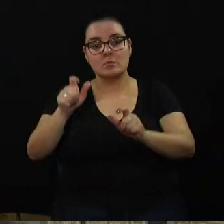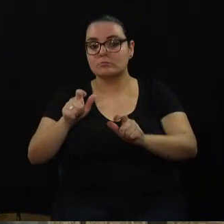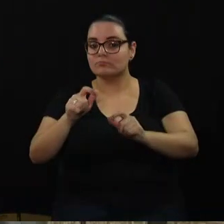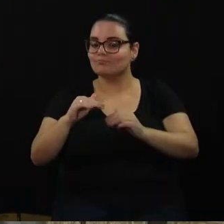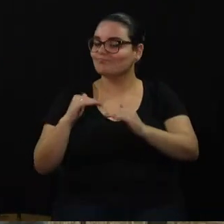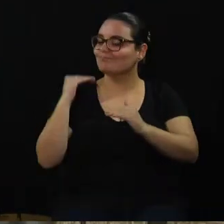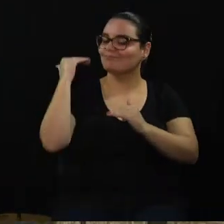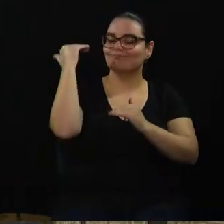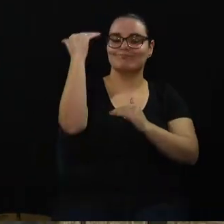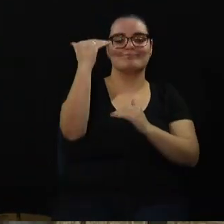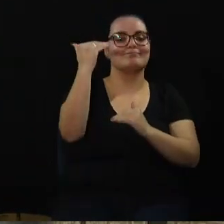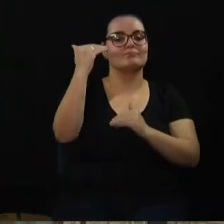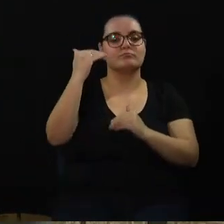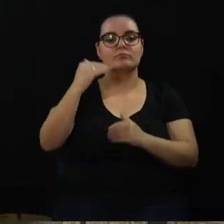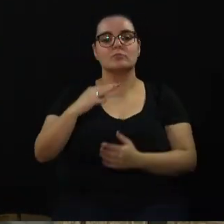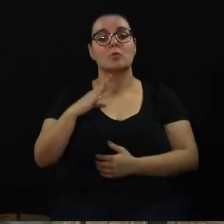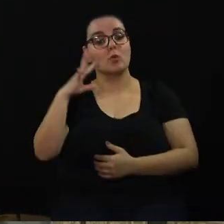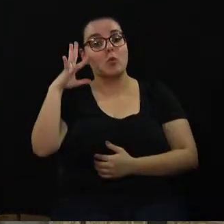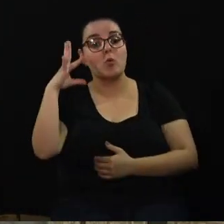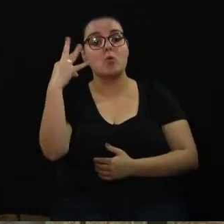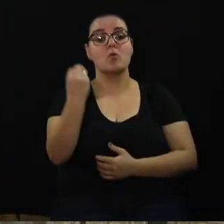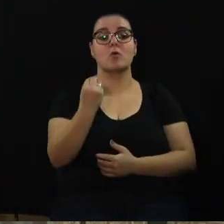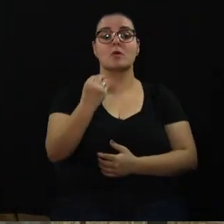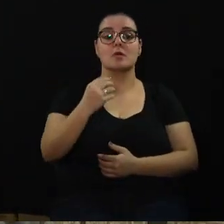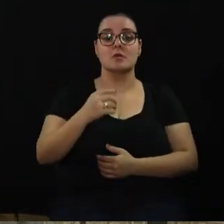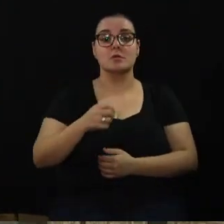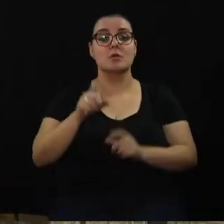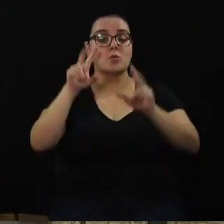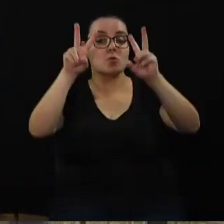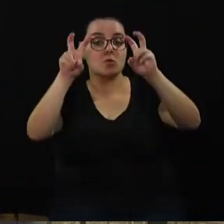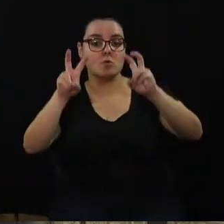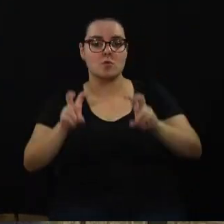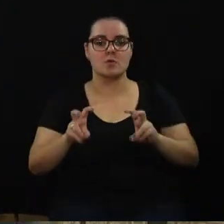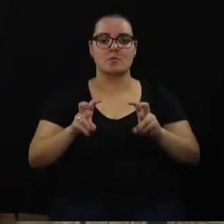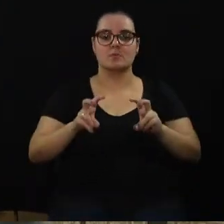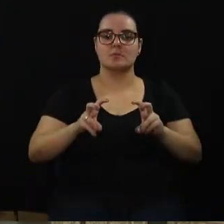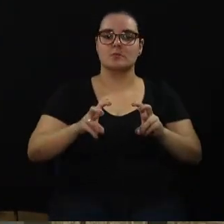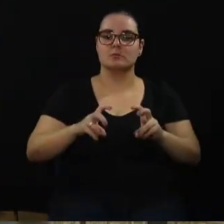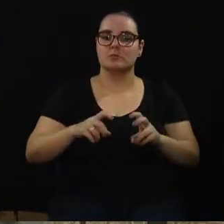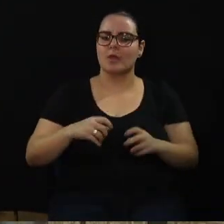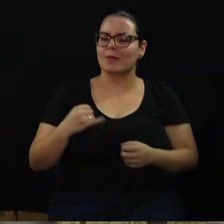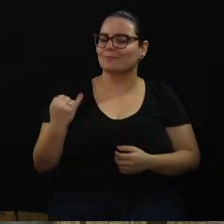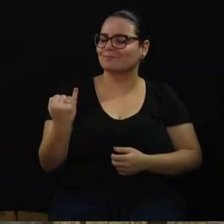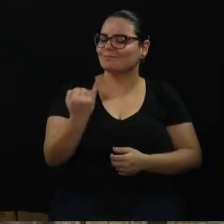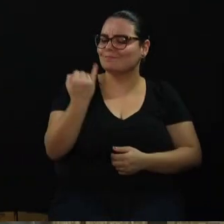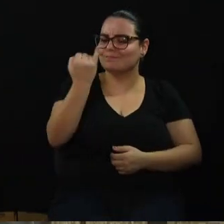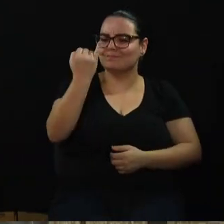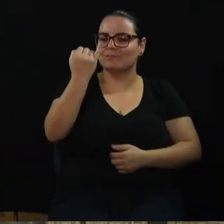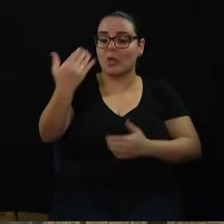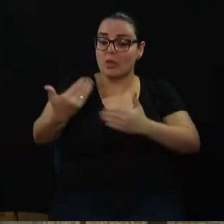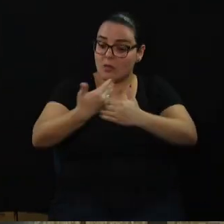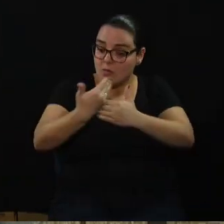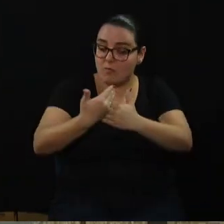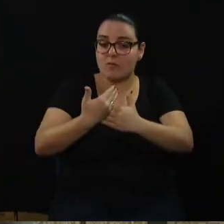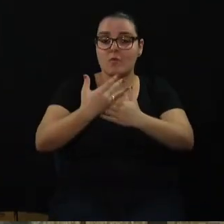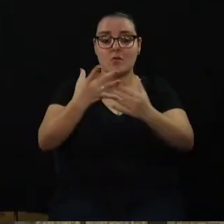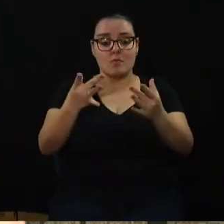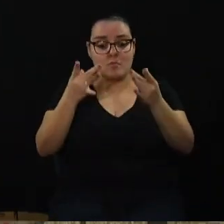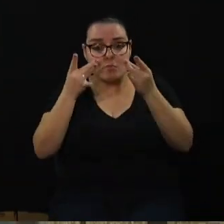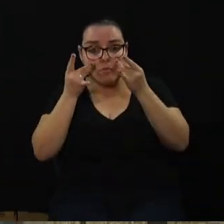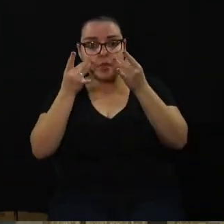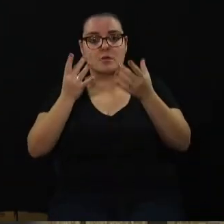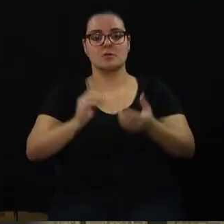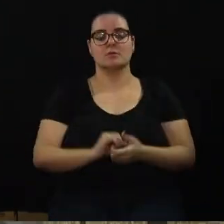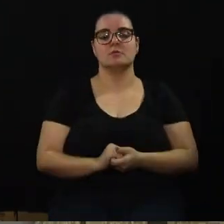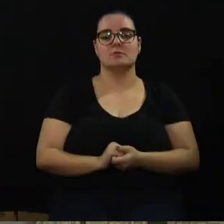gabaritadas a conhecedora deste assunto então é de extrema importância que as pessoas venha e participe e caso alguém